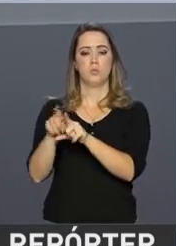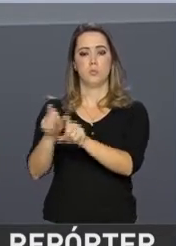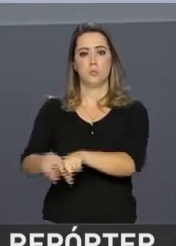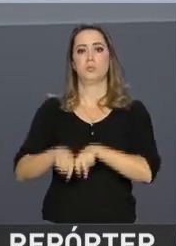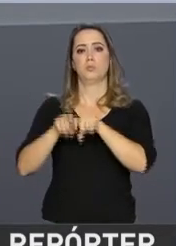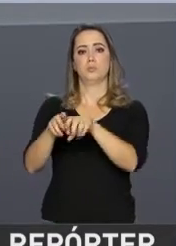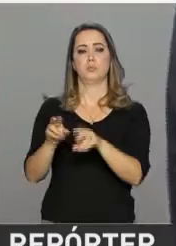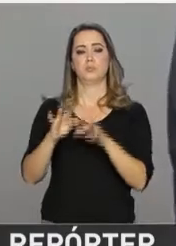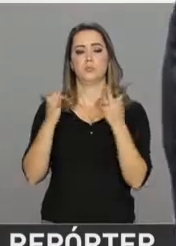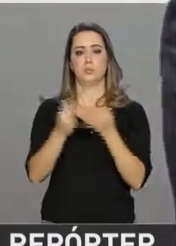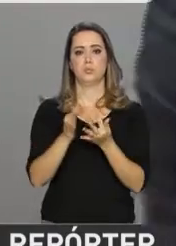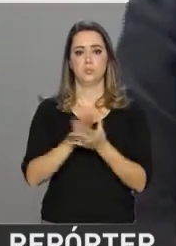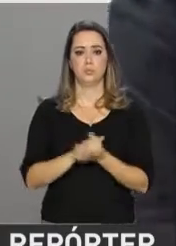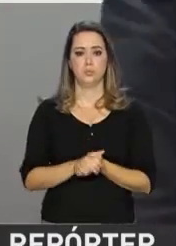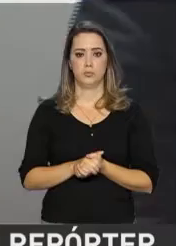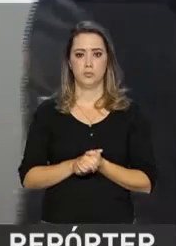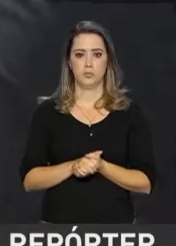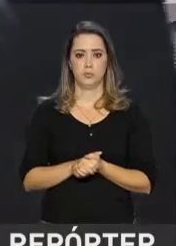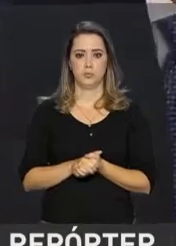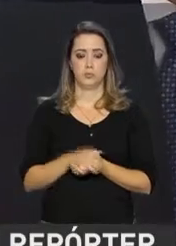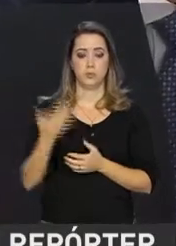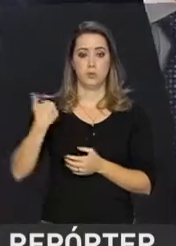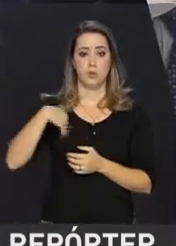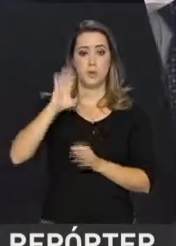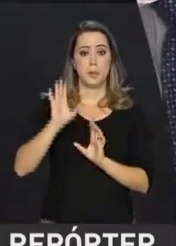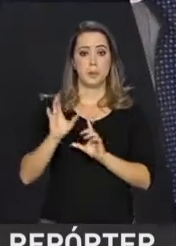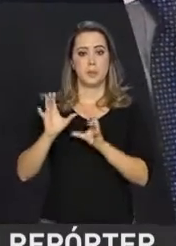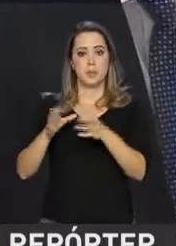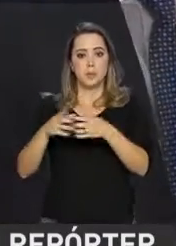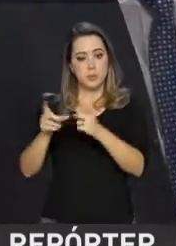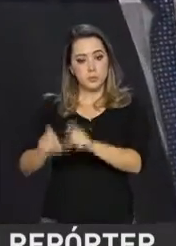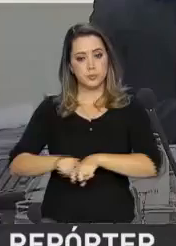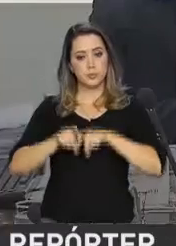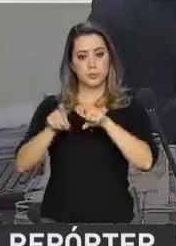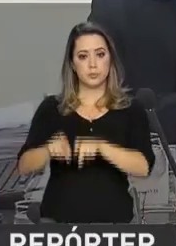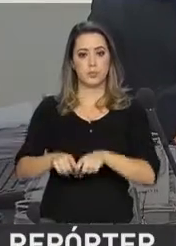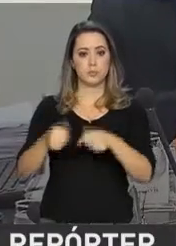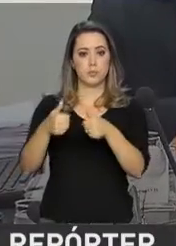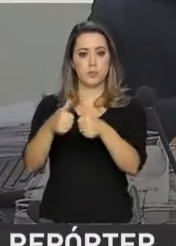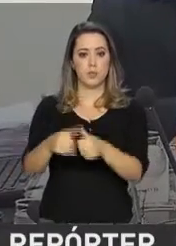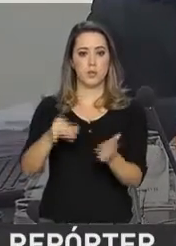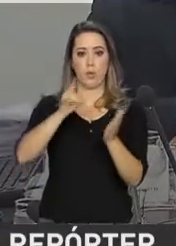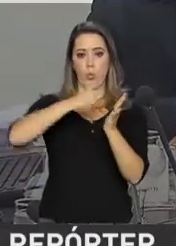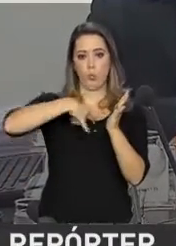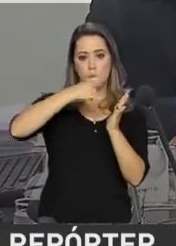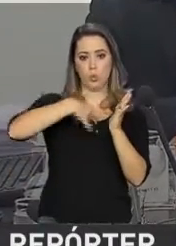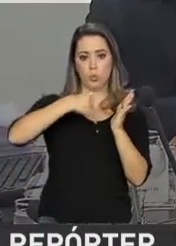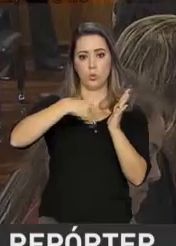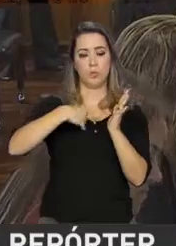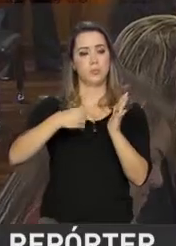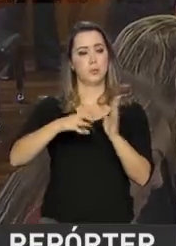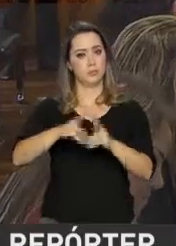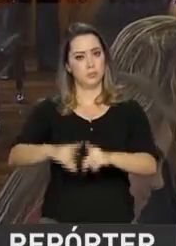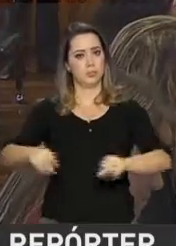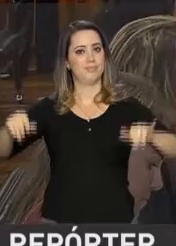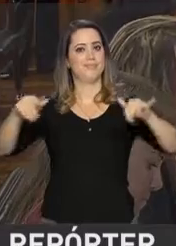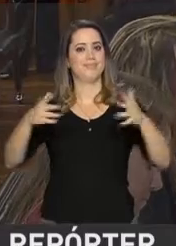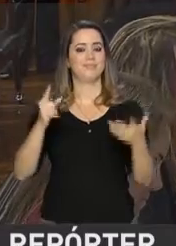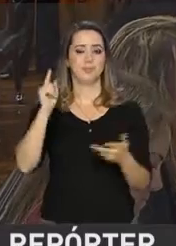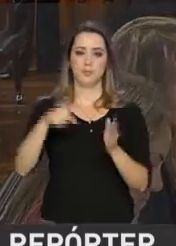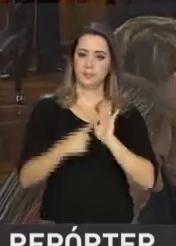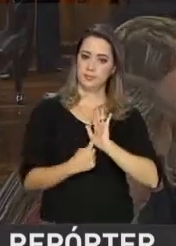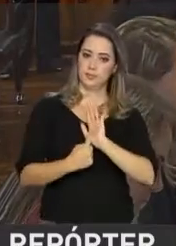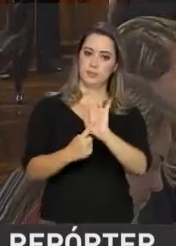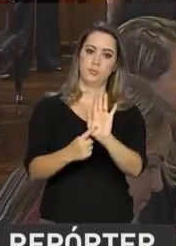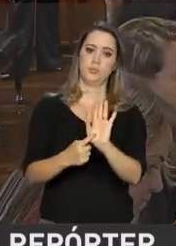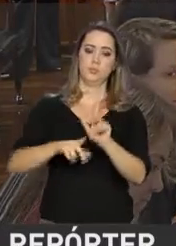familiar mais agricultores assentados estão com a posse definitiva da terra é o que revela os